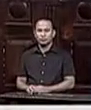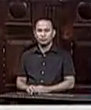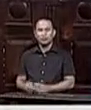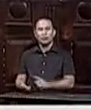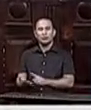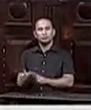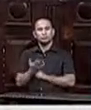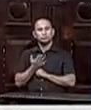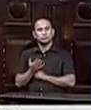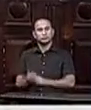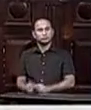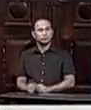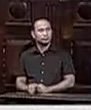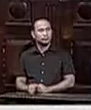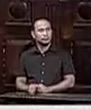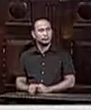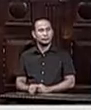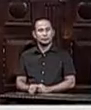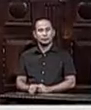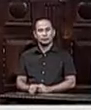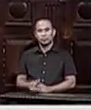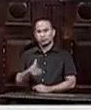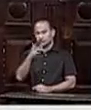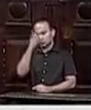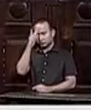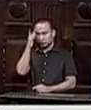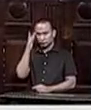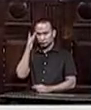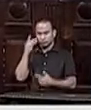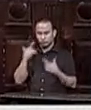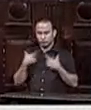socorro das vítimas